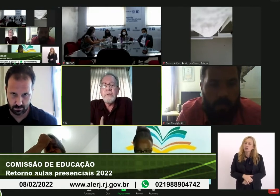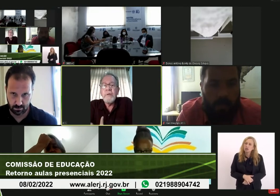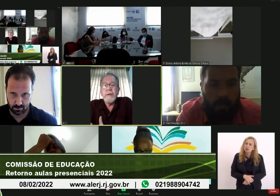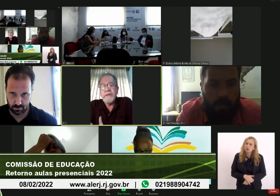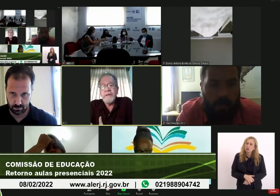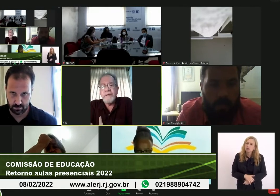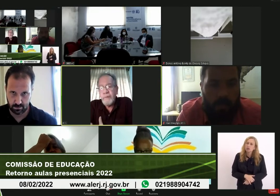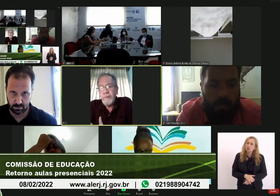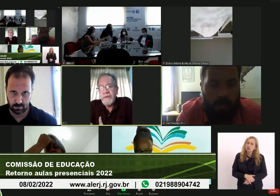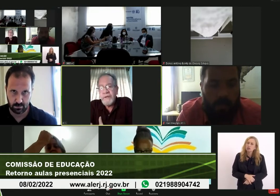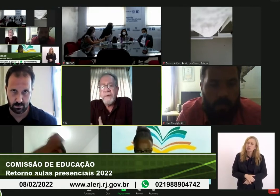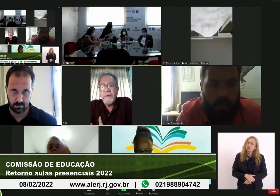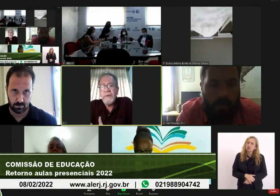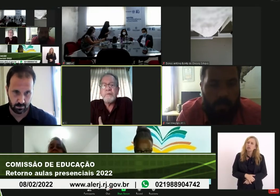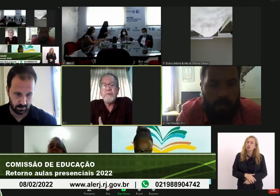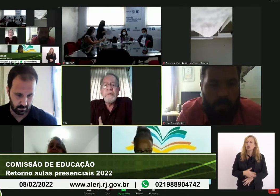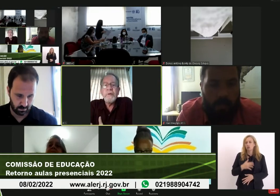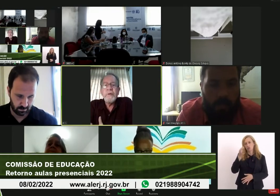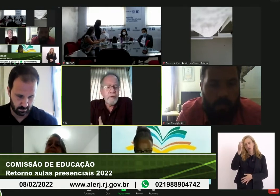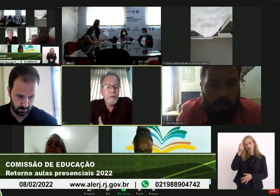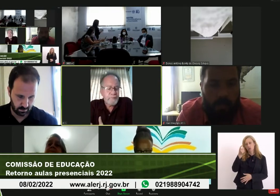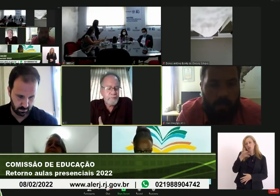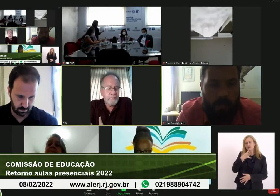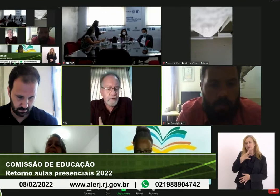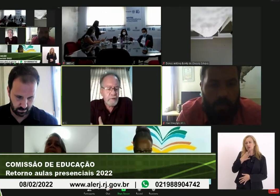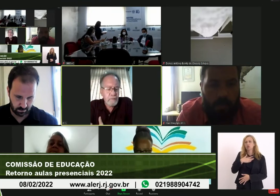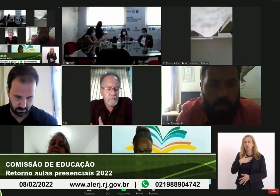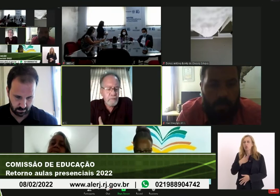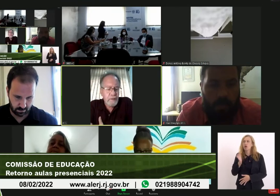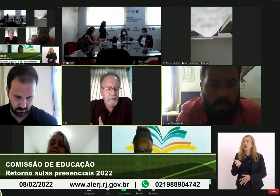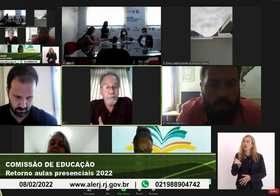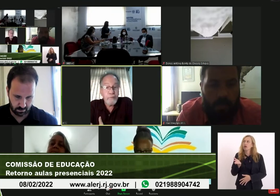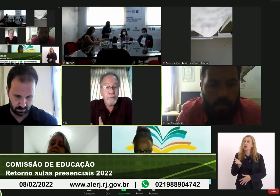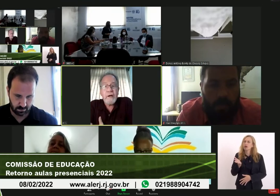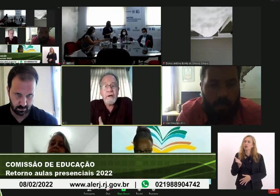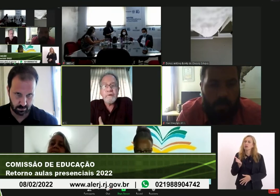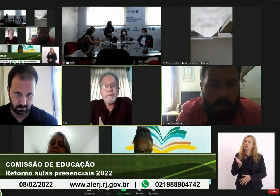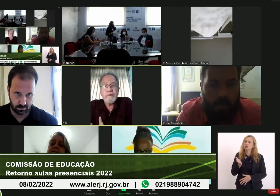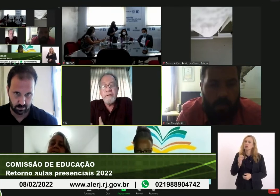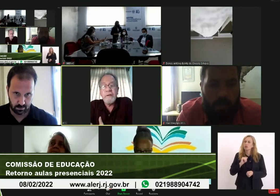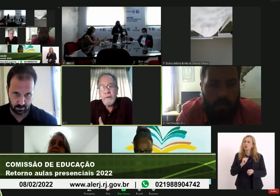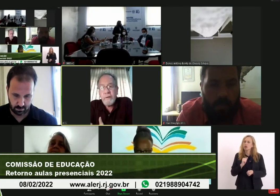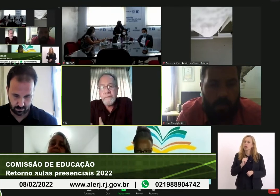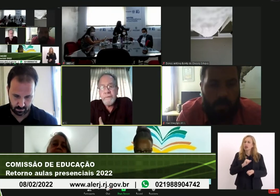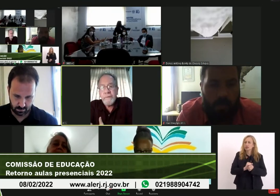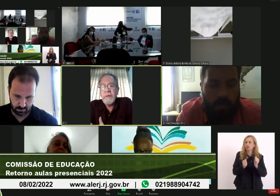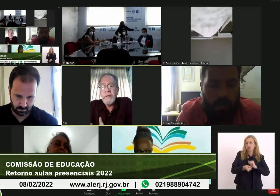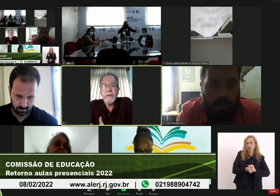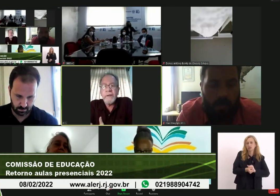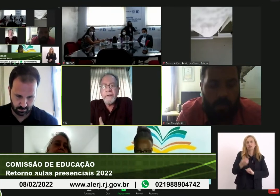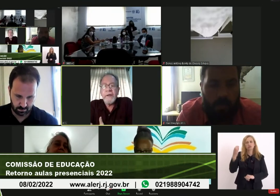que seja do meu conhecimento, foram adotados em Niterói.